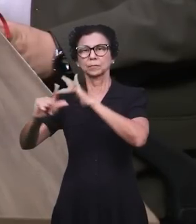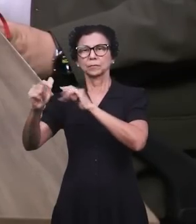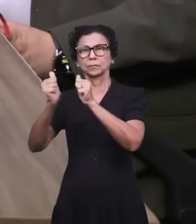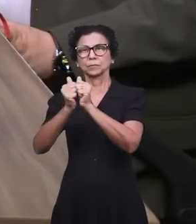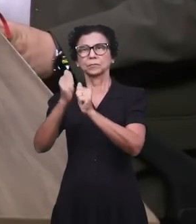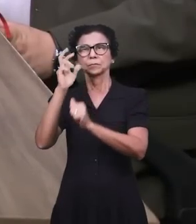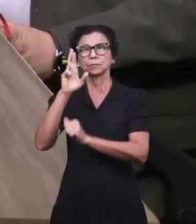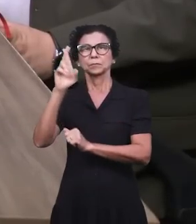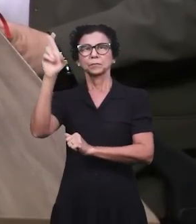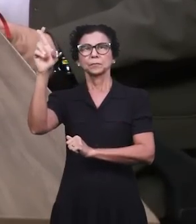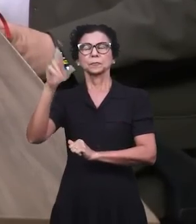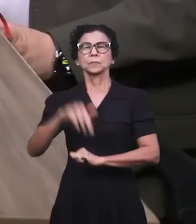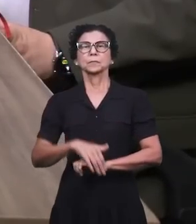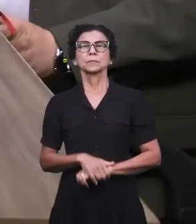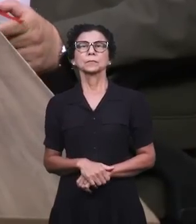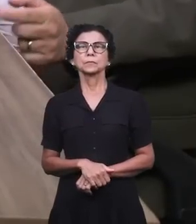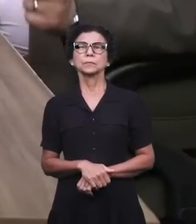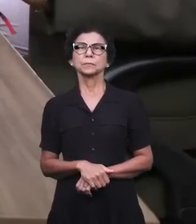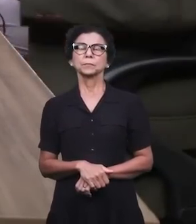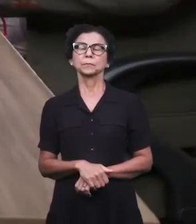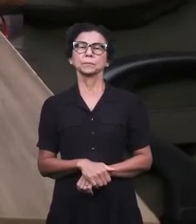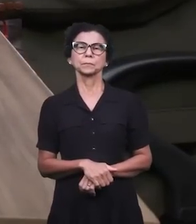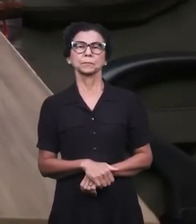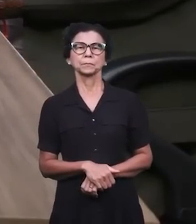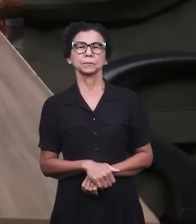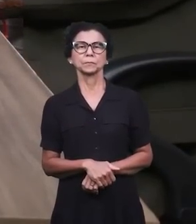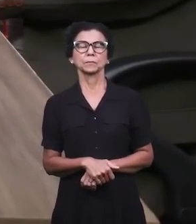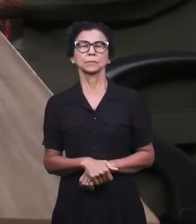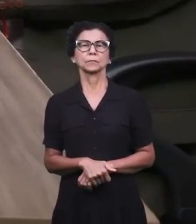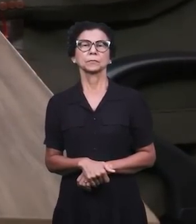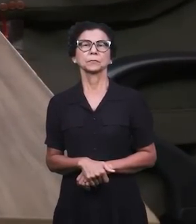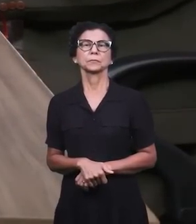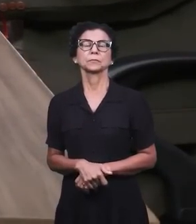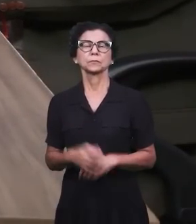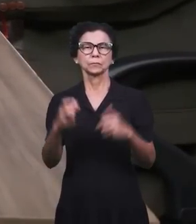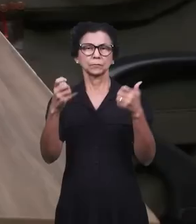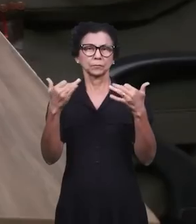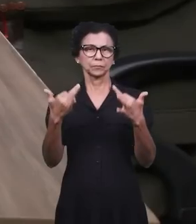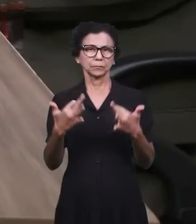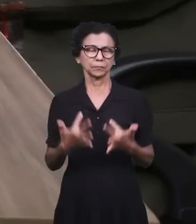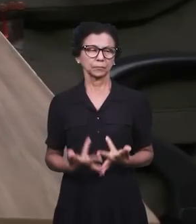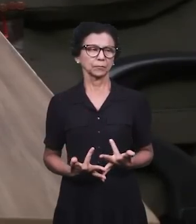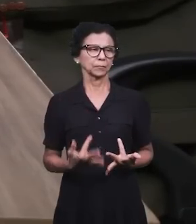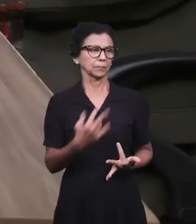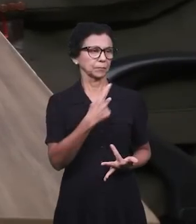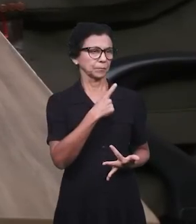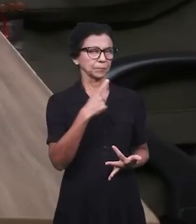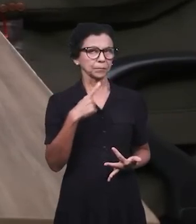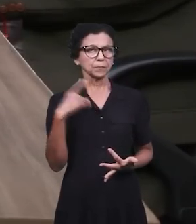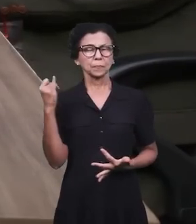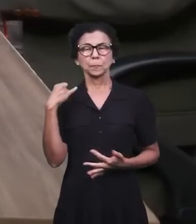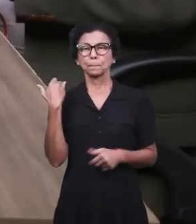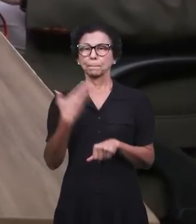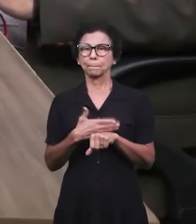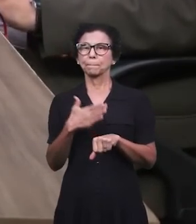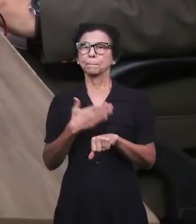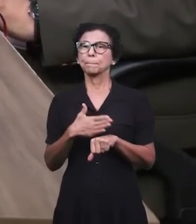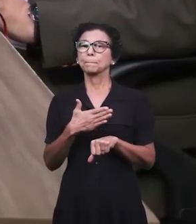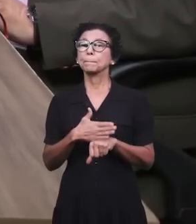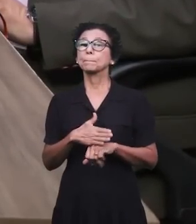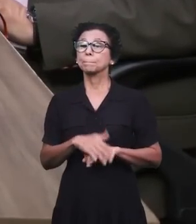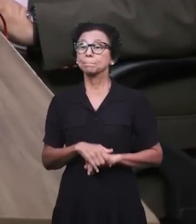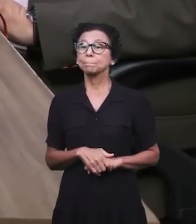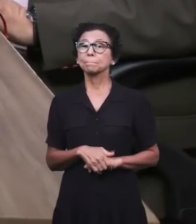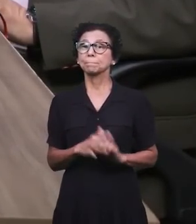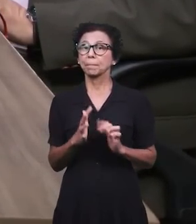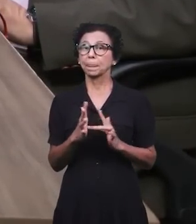maravilha. Acho que de tudo isso, né, que os pastores falaram aqui, é importante a gente colocar em prática aquilo que o Senhor Jesus ele